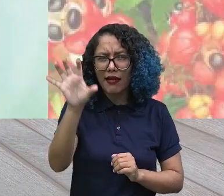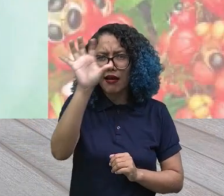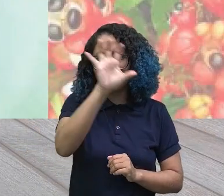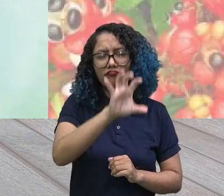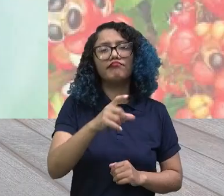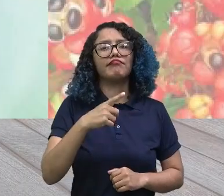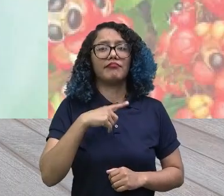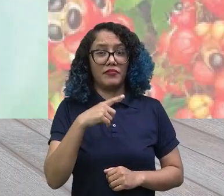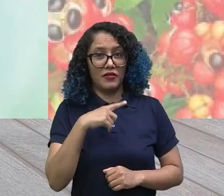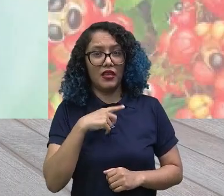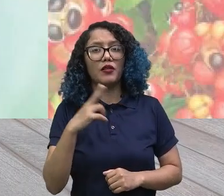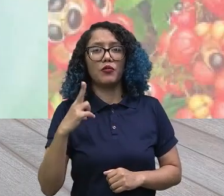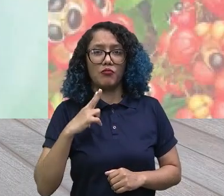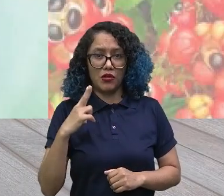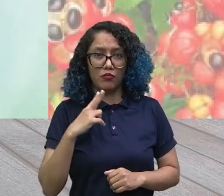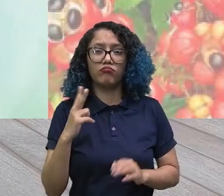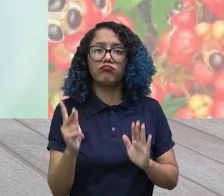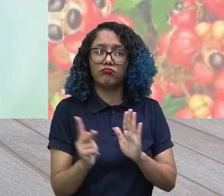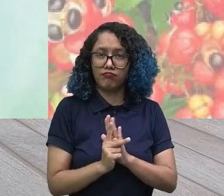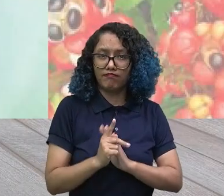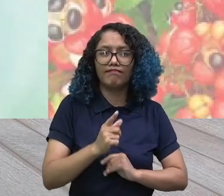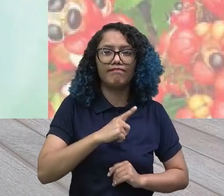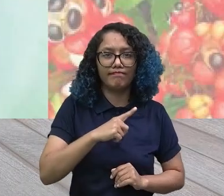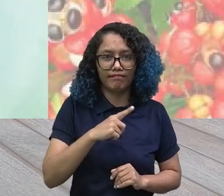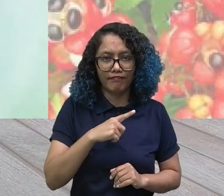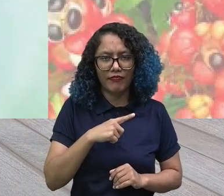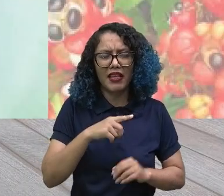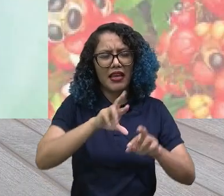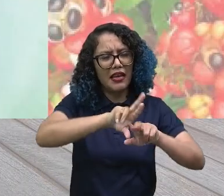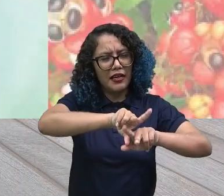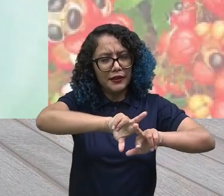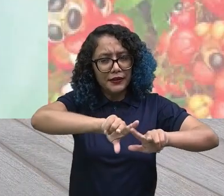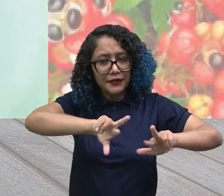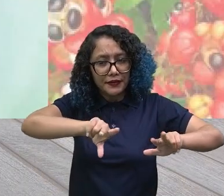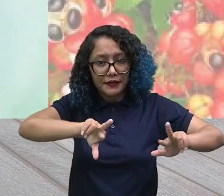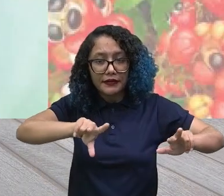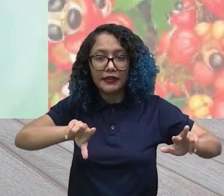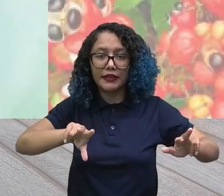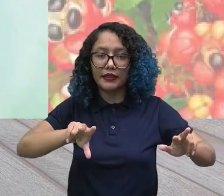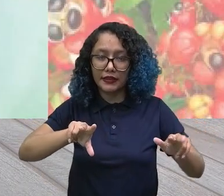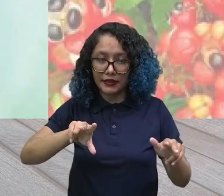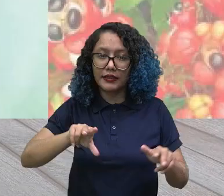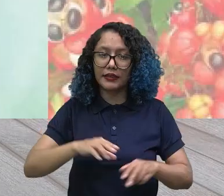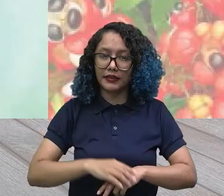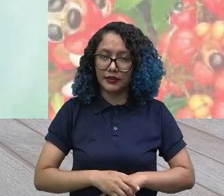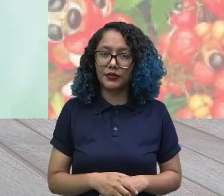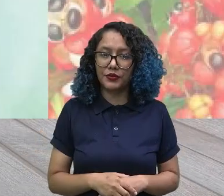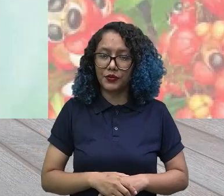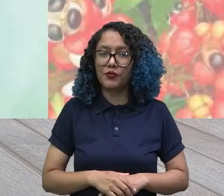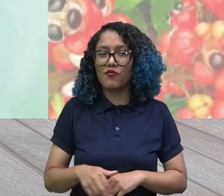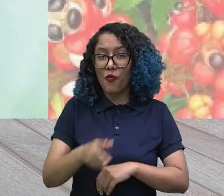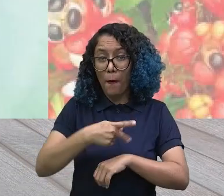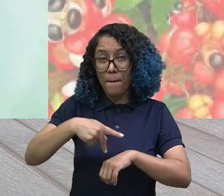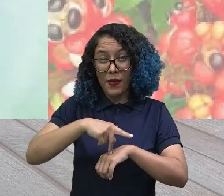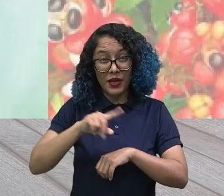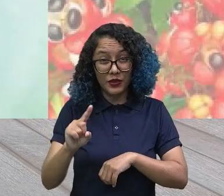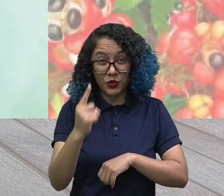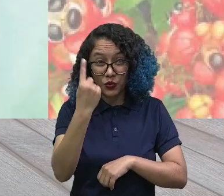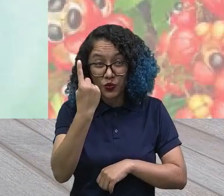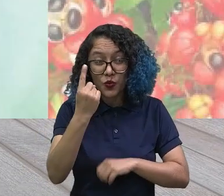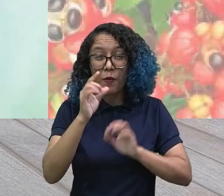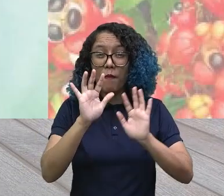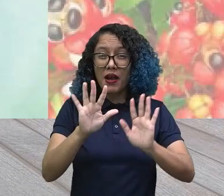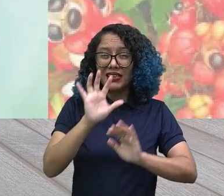Mesmo. Então, existem as suas particularidades. Apesar de ser diverso, e único, um país, mas cada região ela tem a